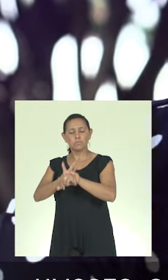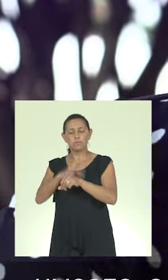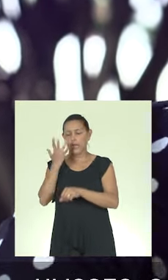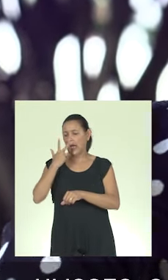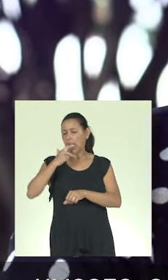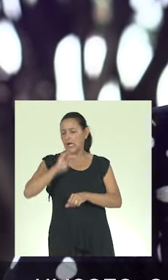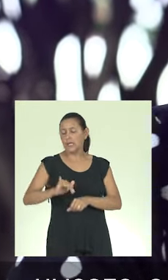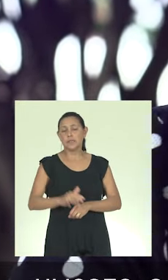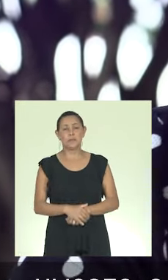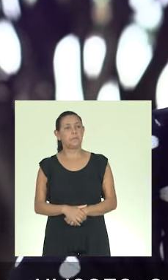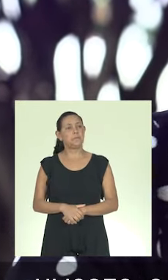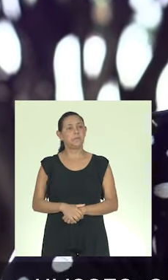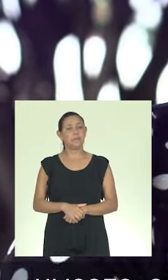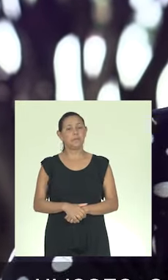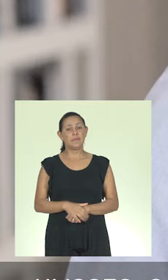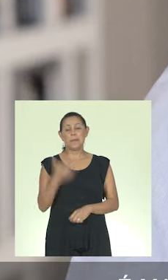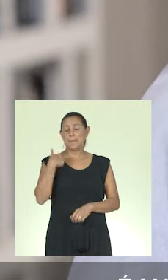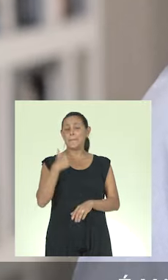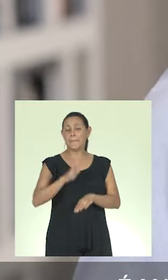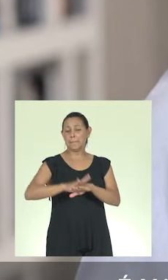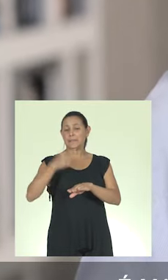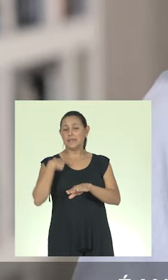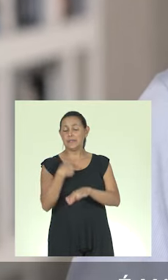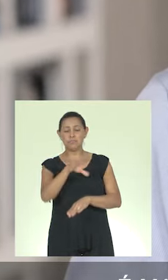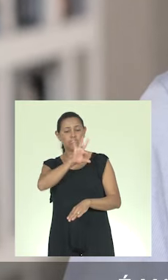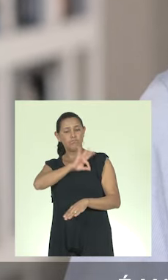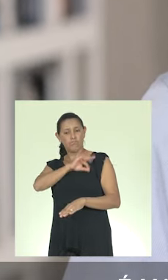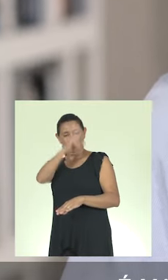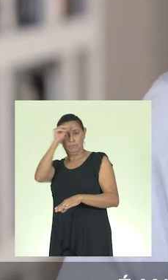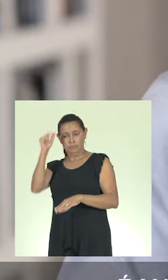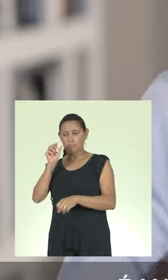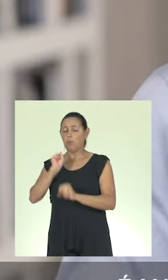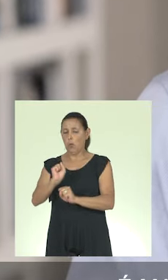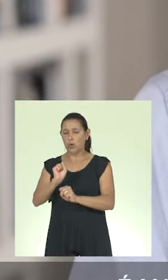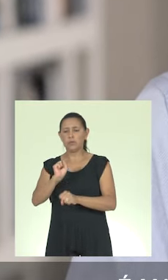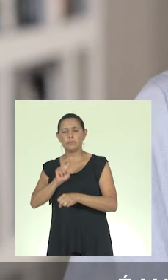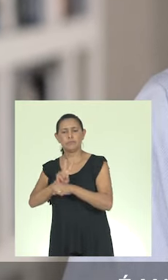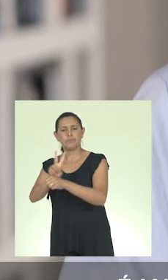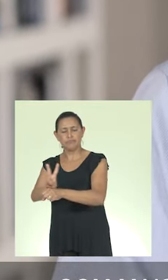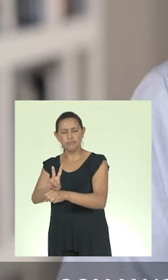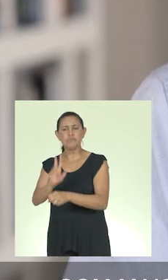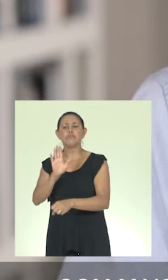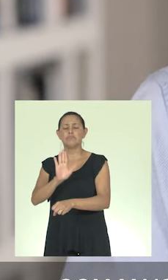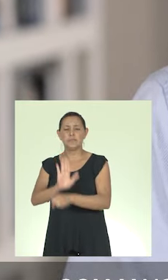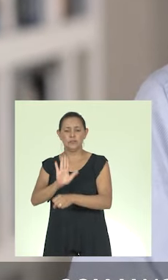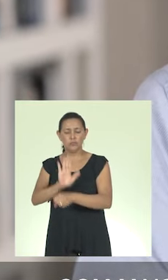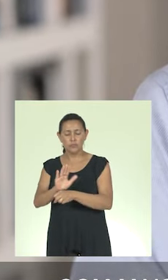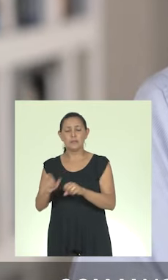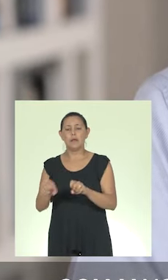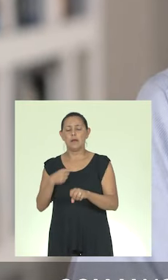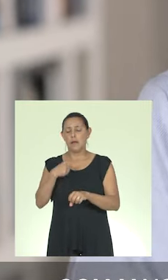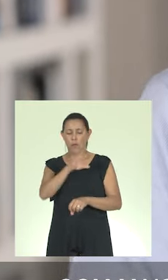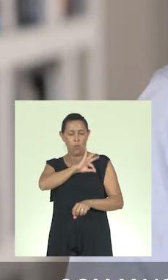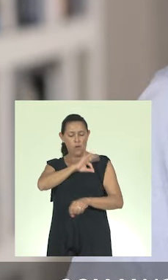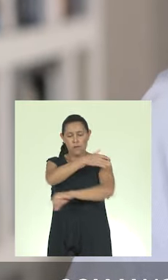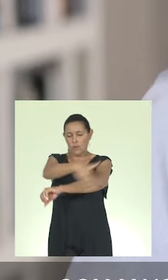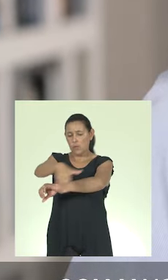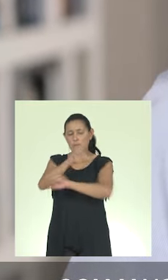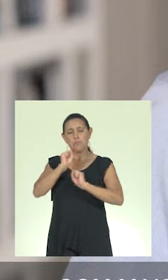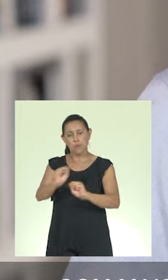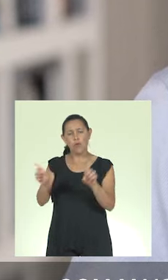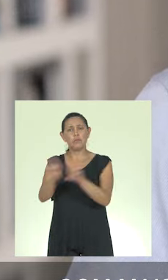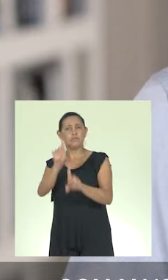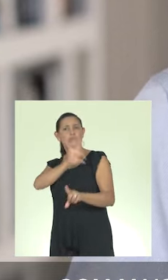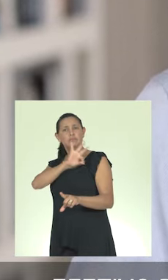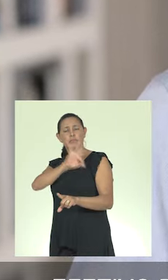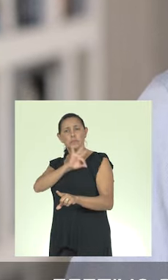para a segurança de nossas crianças? É mais um caso em que a Guarda Municipal pode ajudar. Com mais guardas nas ruas, a gente vai